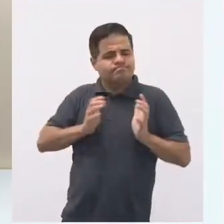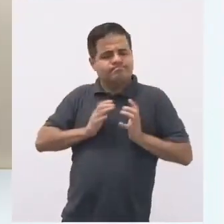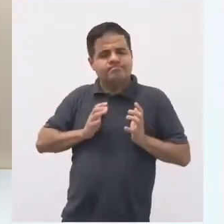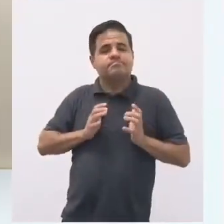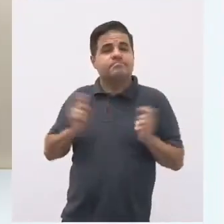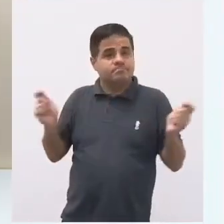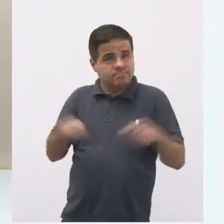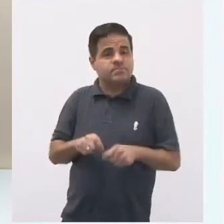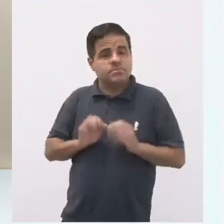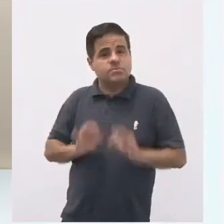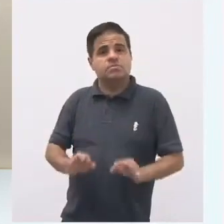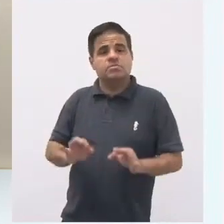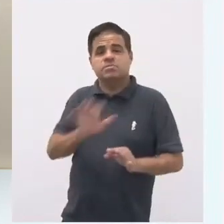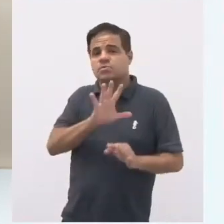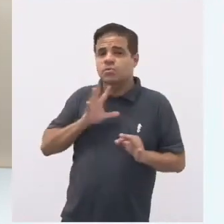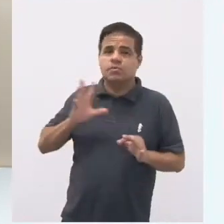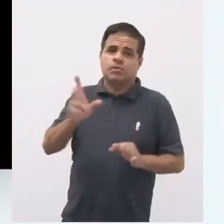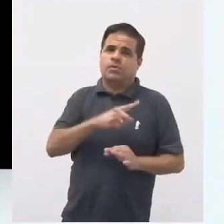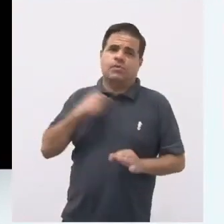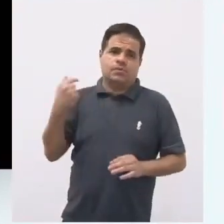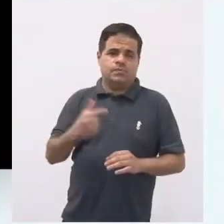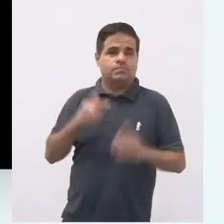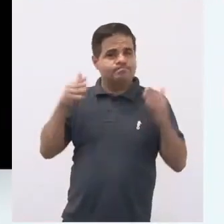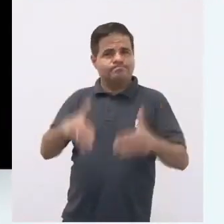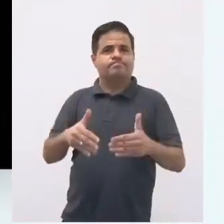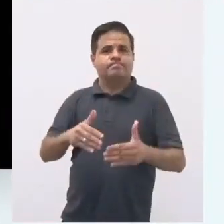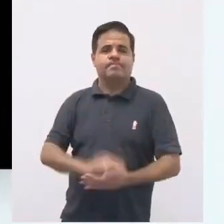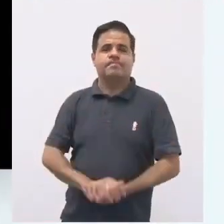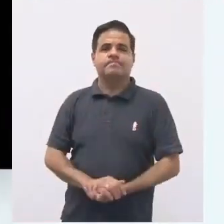justamente porque foi feita por todos.